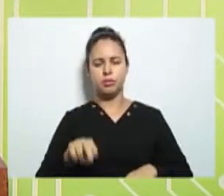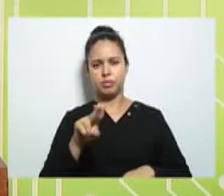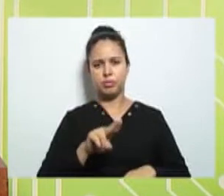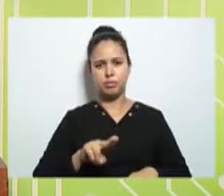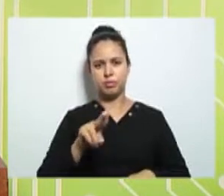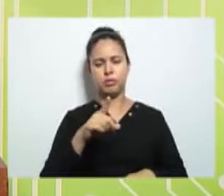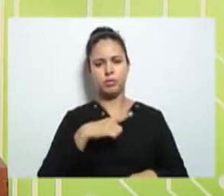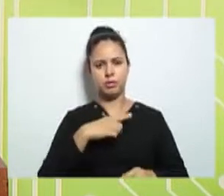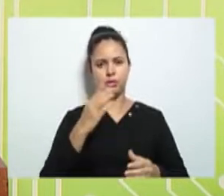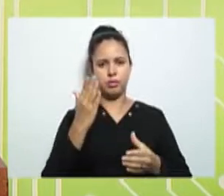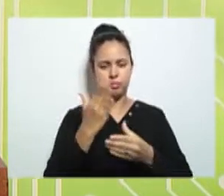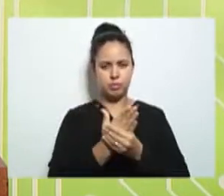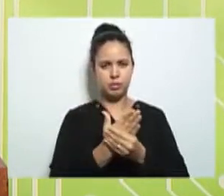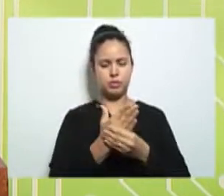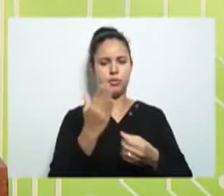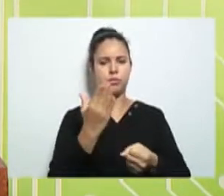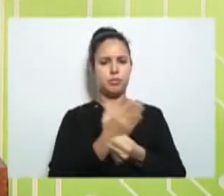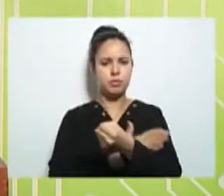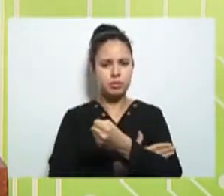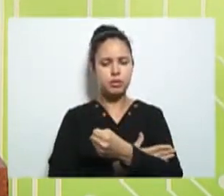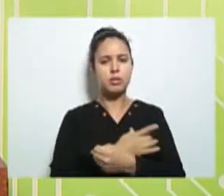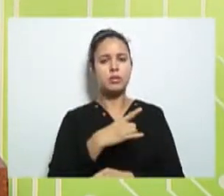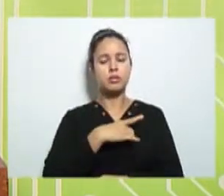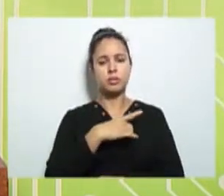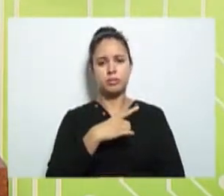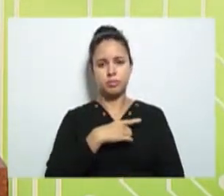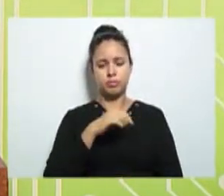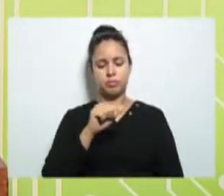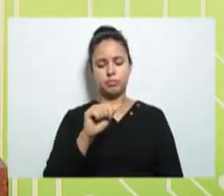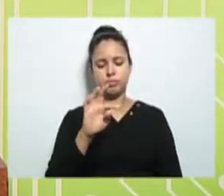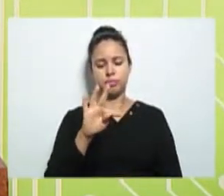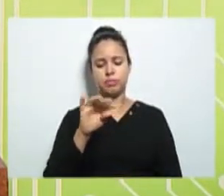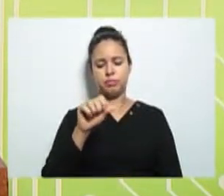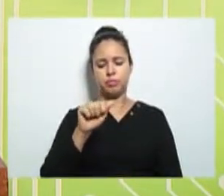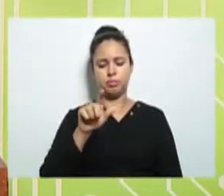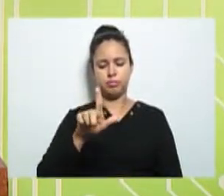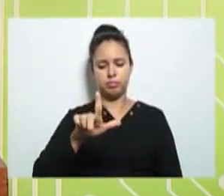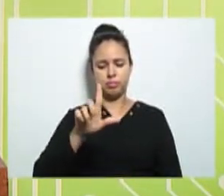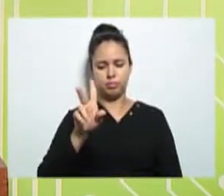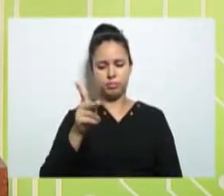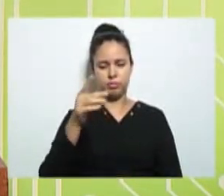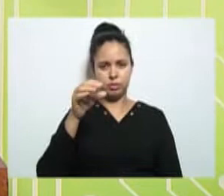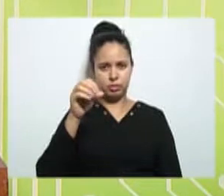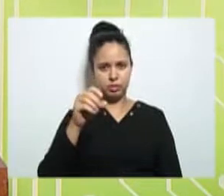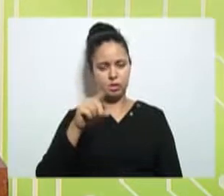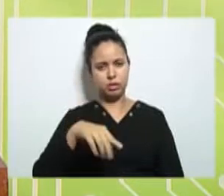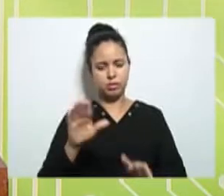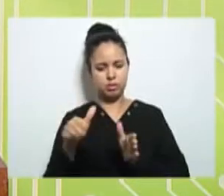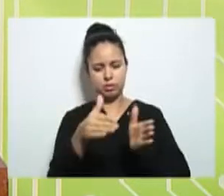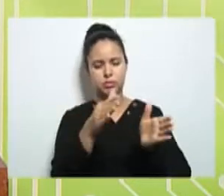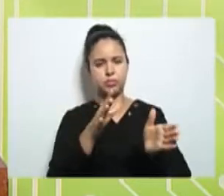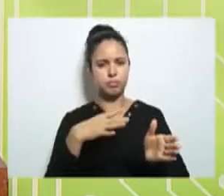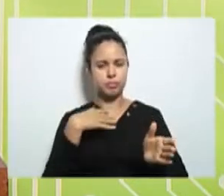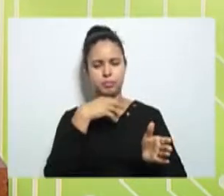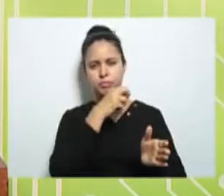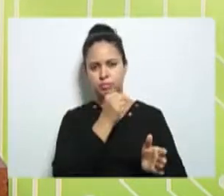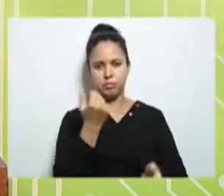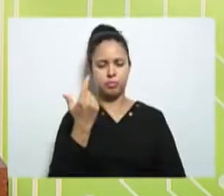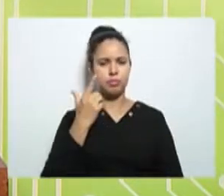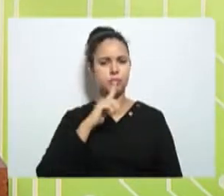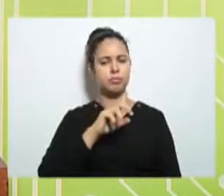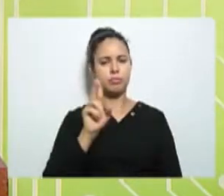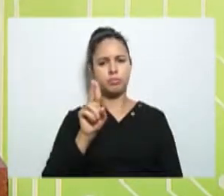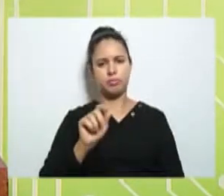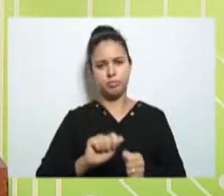tenho pastas, arquivos e tenho os atalhos, tá? Que é o caminho mais curto para eu poder executar alguma coisa dentro